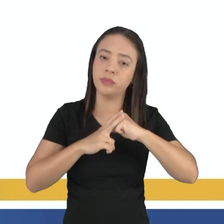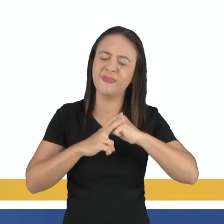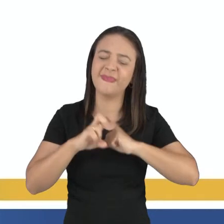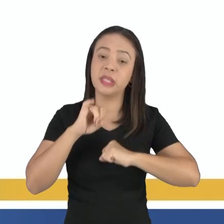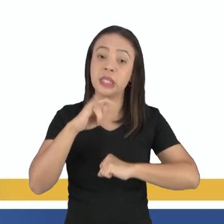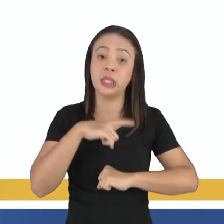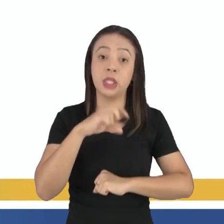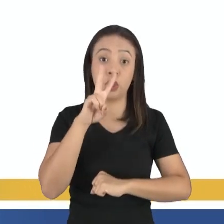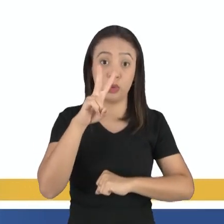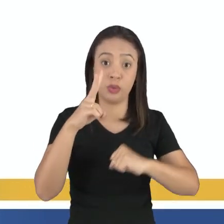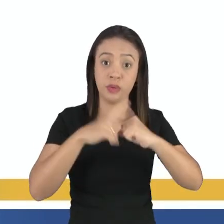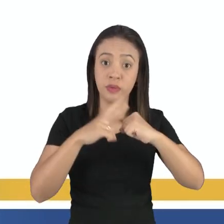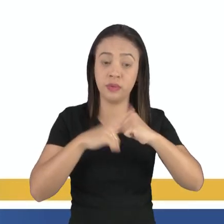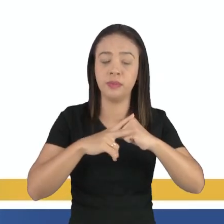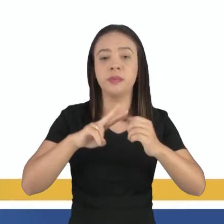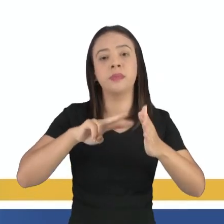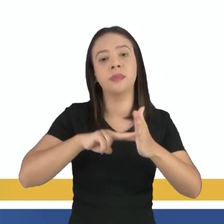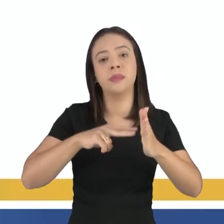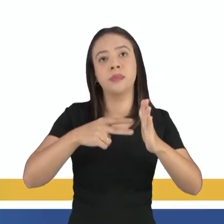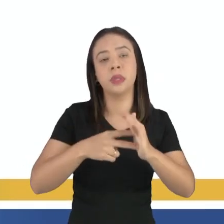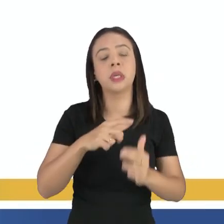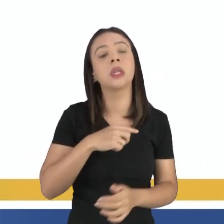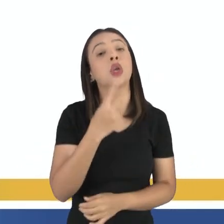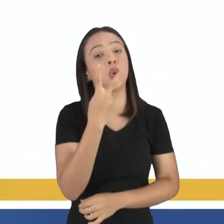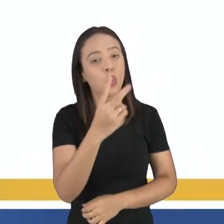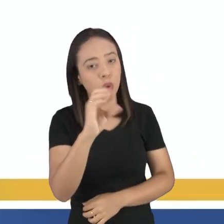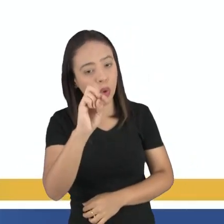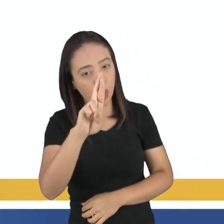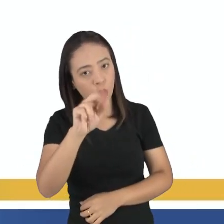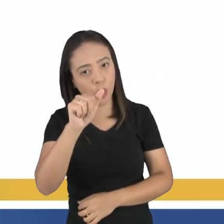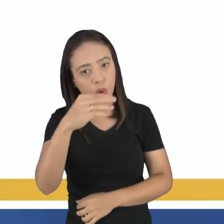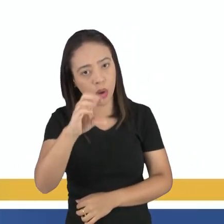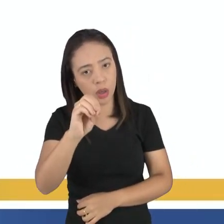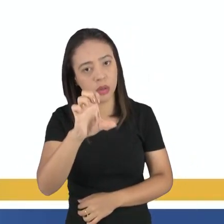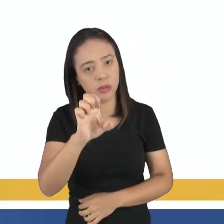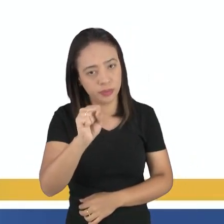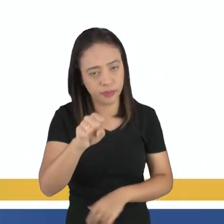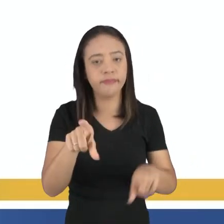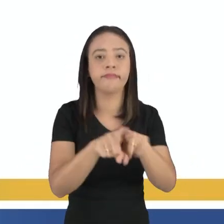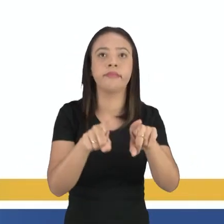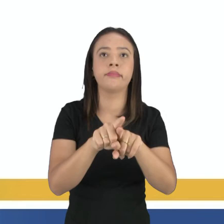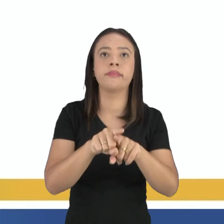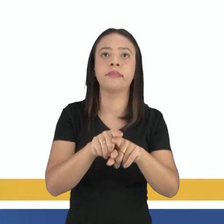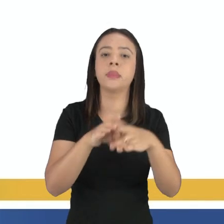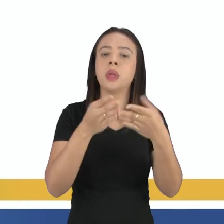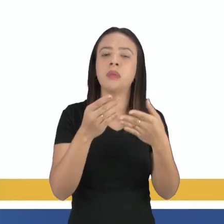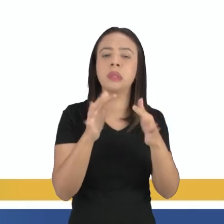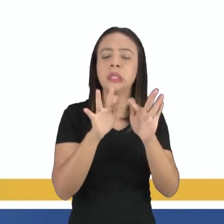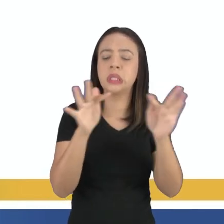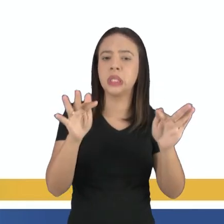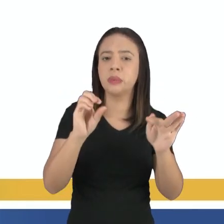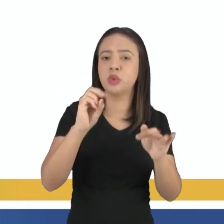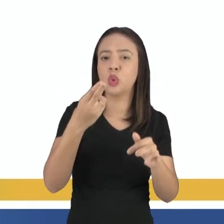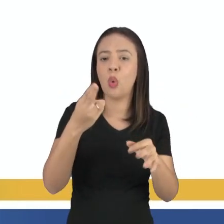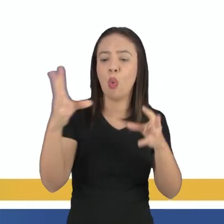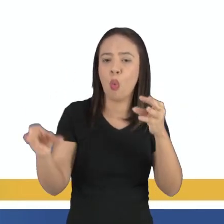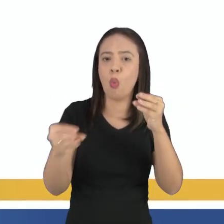ali dois verbos, então nós temos duas orações. Então o período ele vai ser simples ou ele vai ser